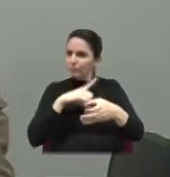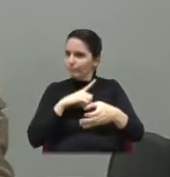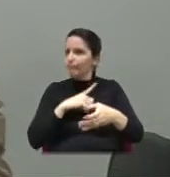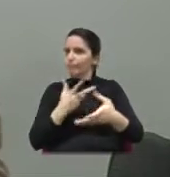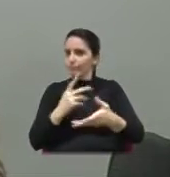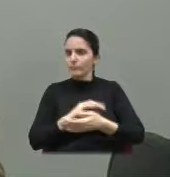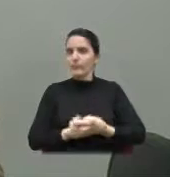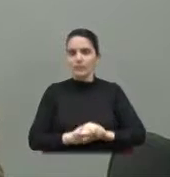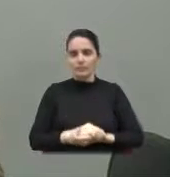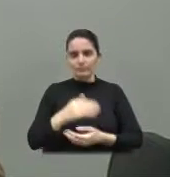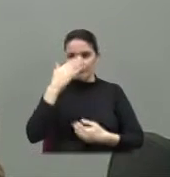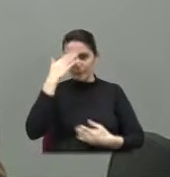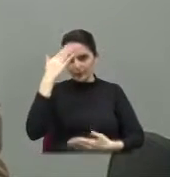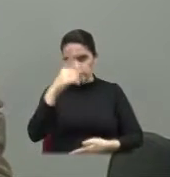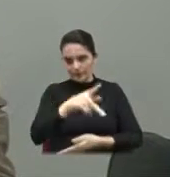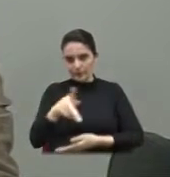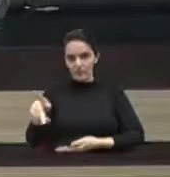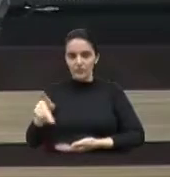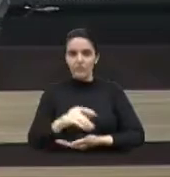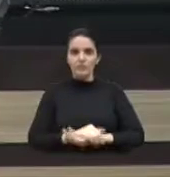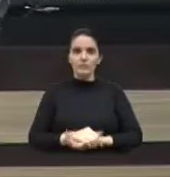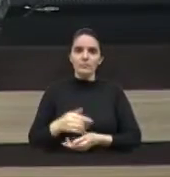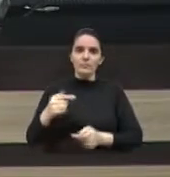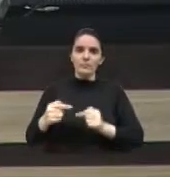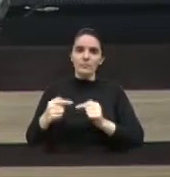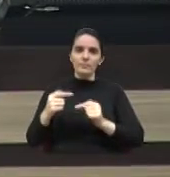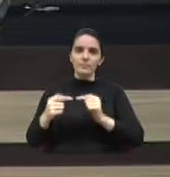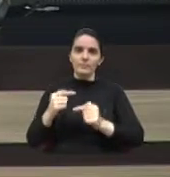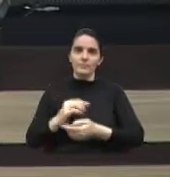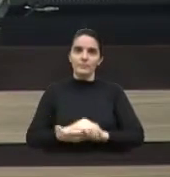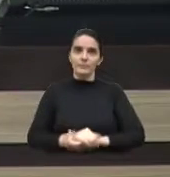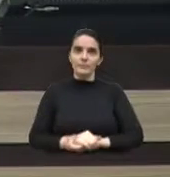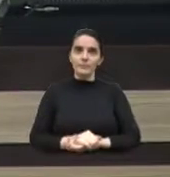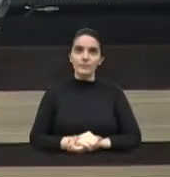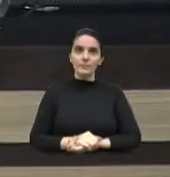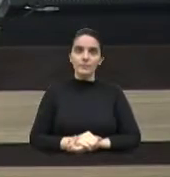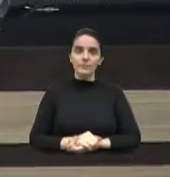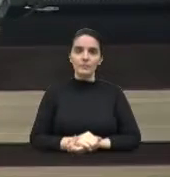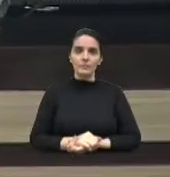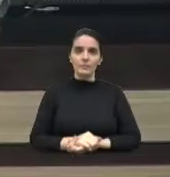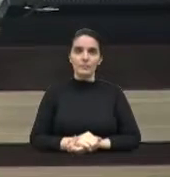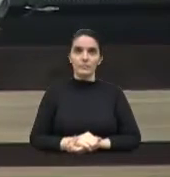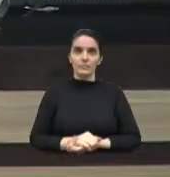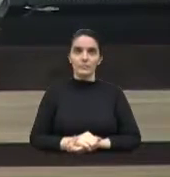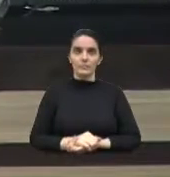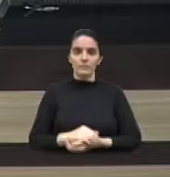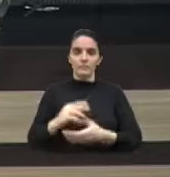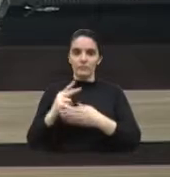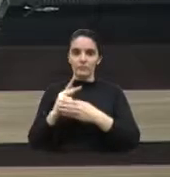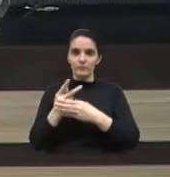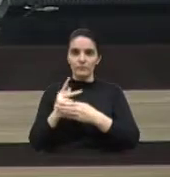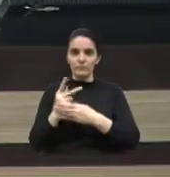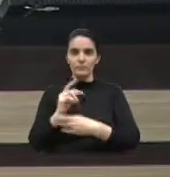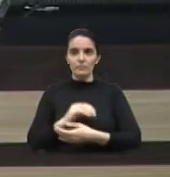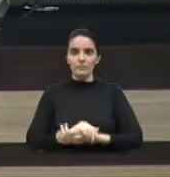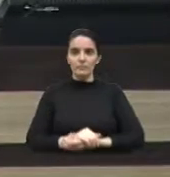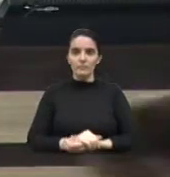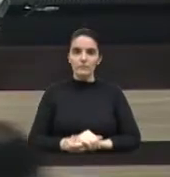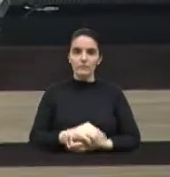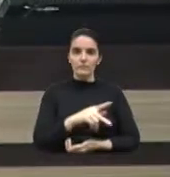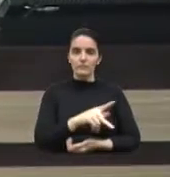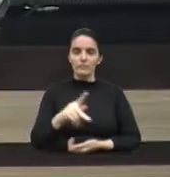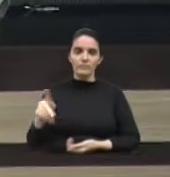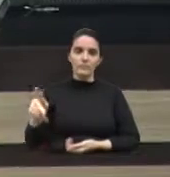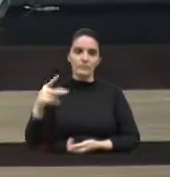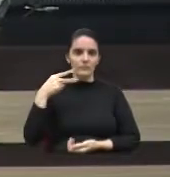cidade. Muito obrigada, senhor presidente. Continua a discussão. Eu gostaria, senhor presidente. A palavra, vereador Helder. Senhor presidente,